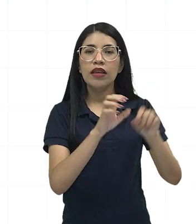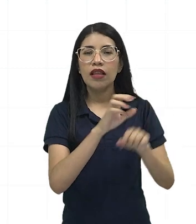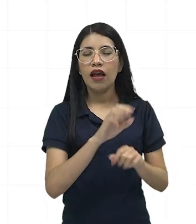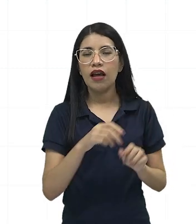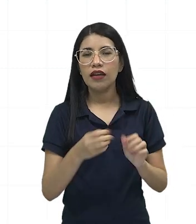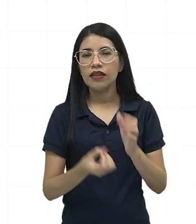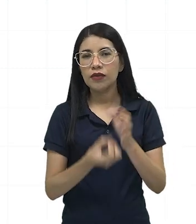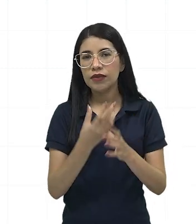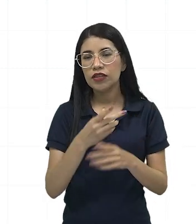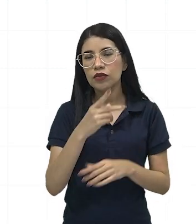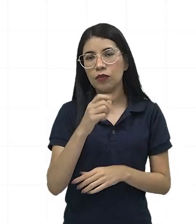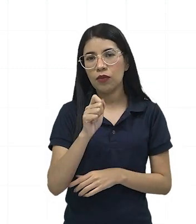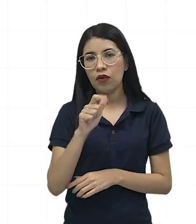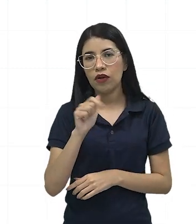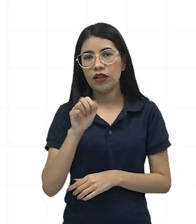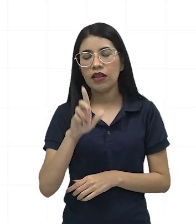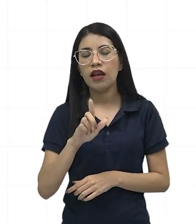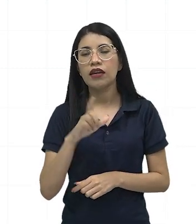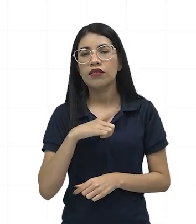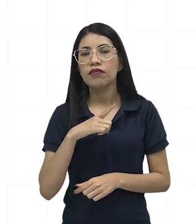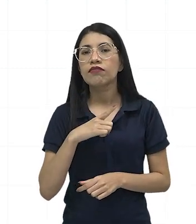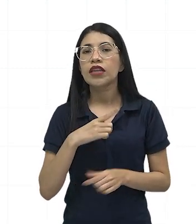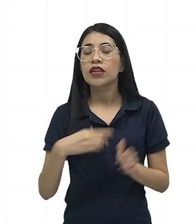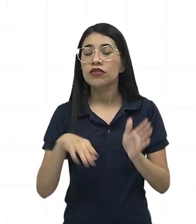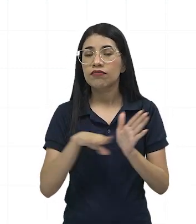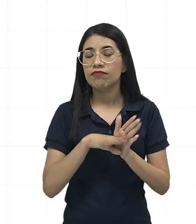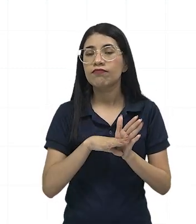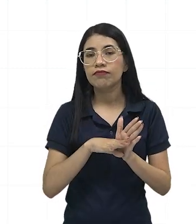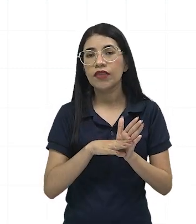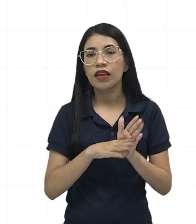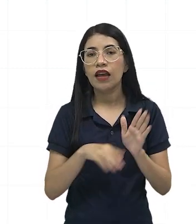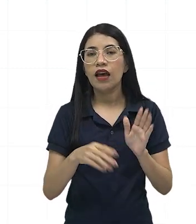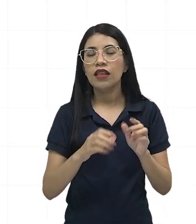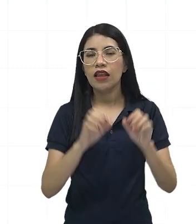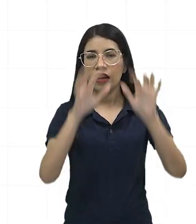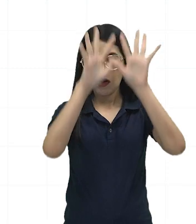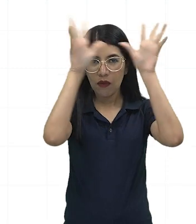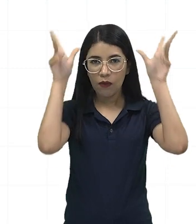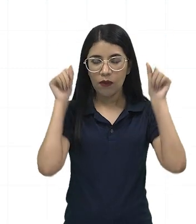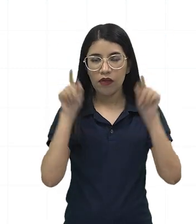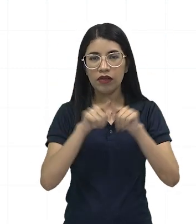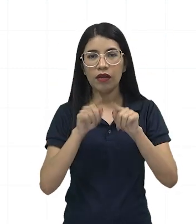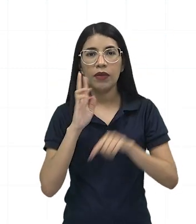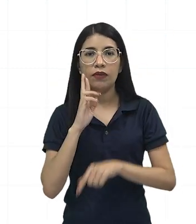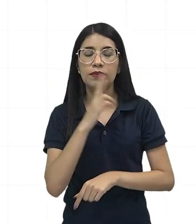polar que atingem o sul de Rondônia e o Acre, né?